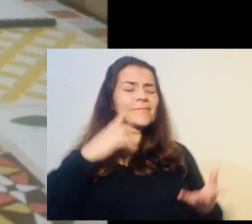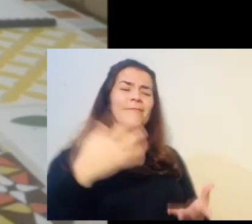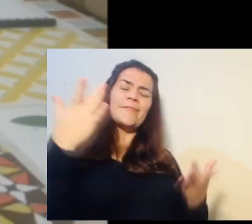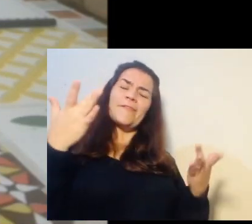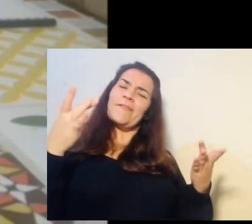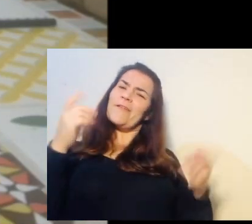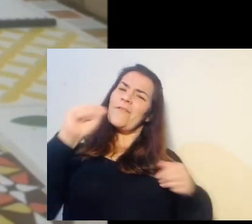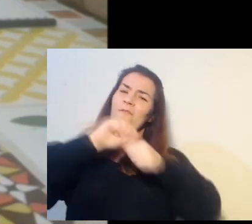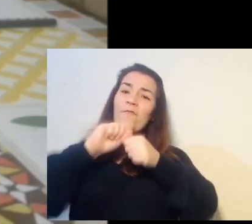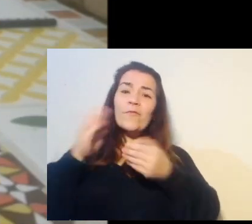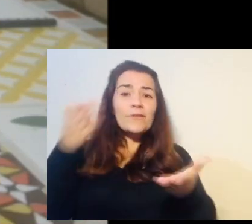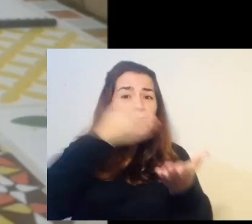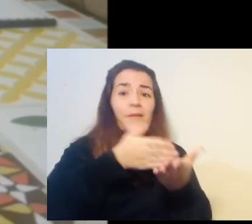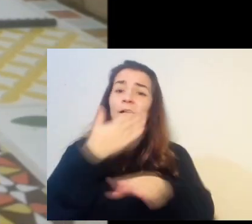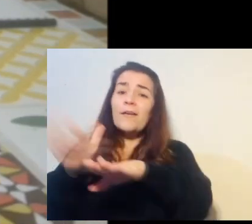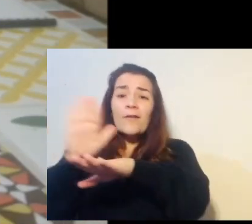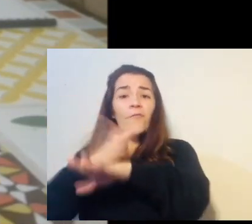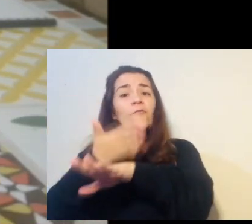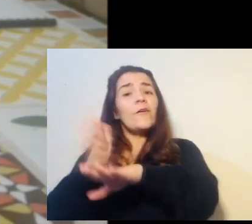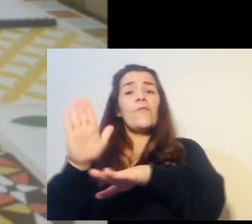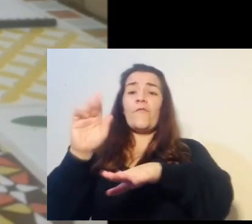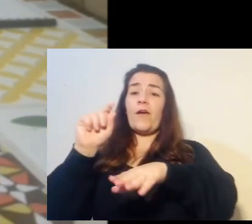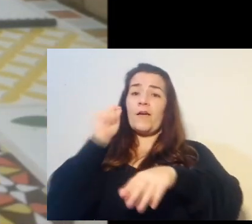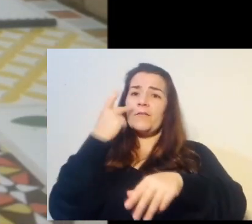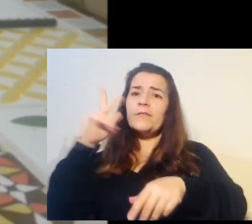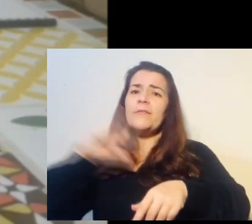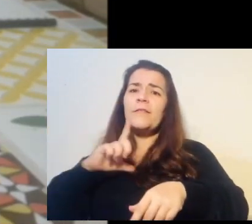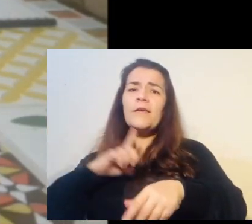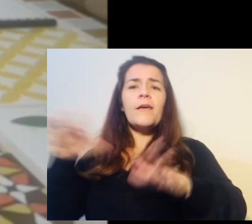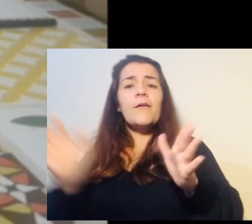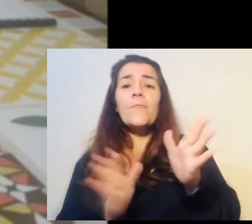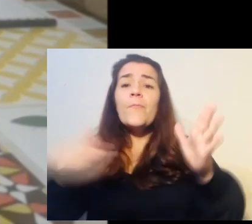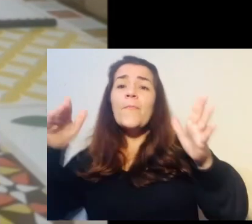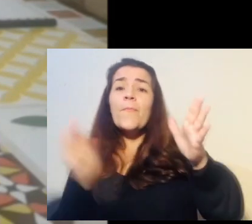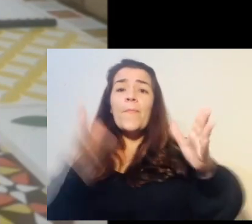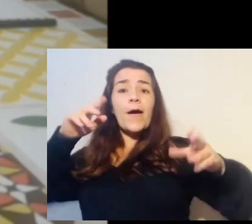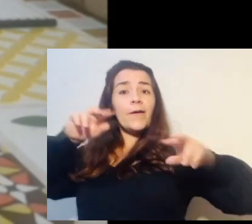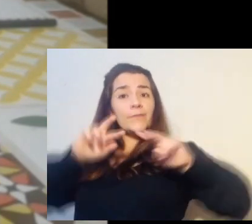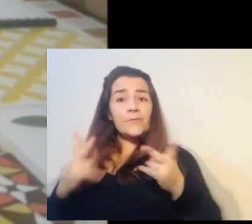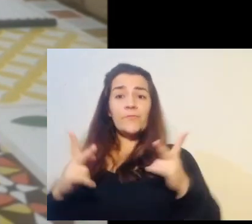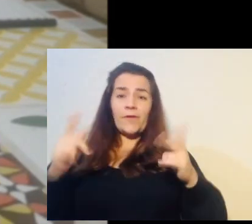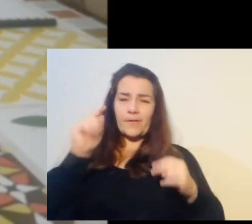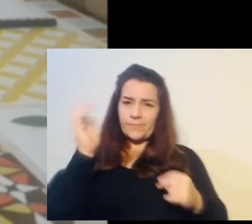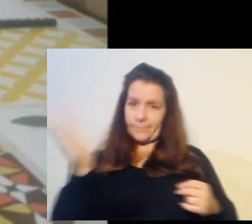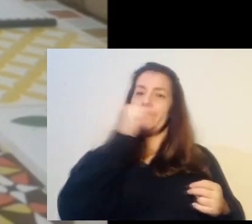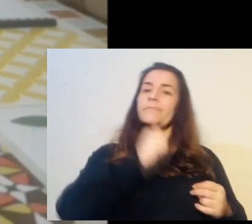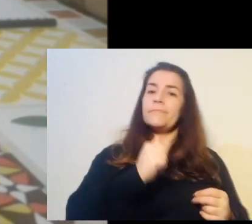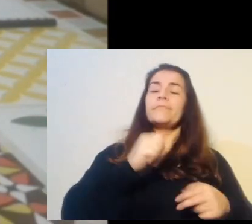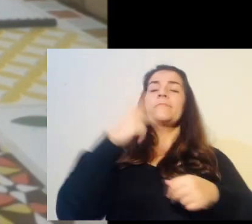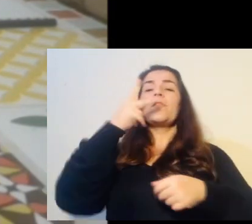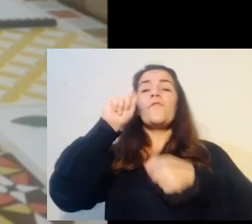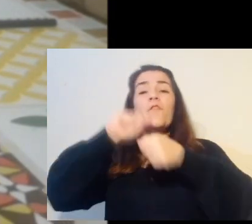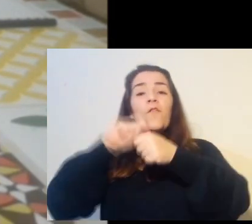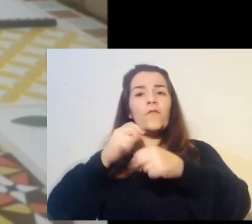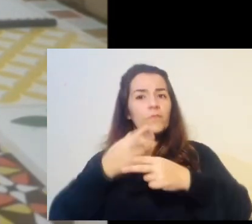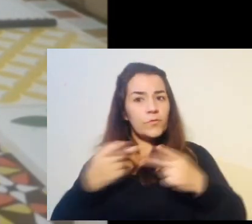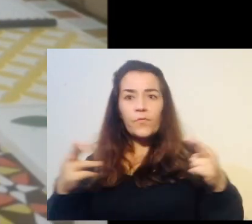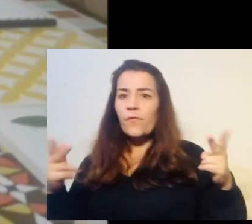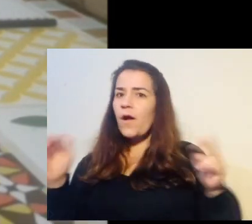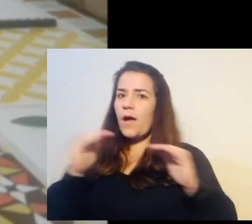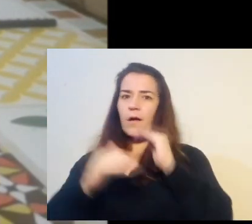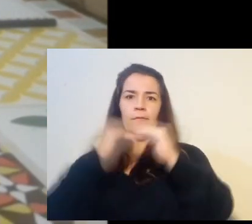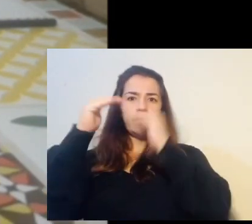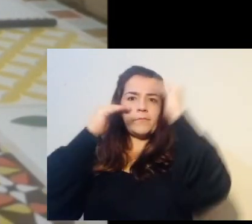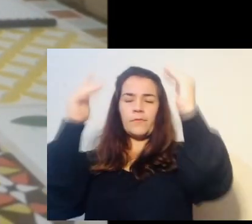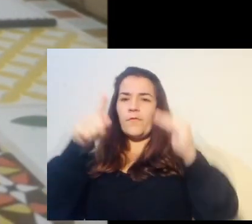questões que tá dentro do instrumento, tá dentro das bandas, né? Vamos lá, para a construção. Tem várias formas da